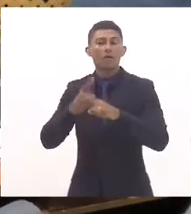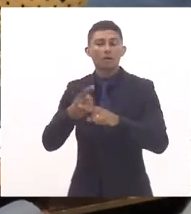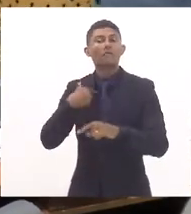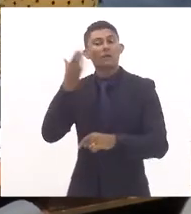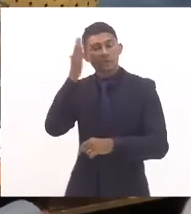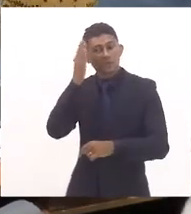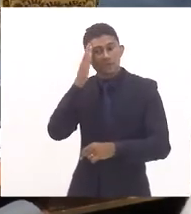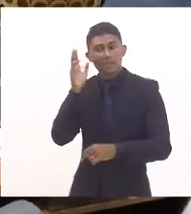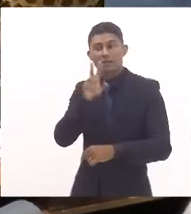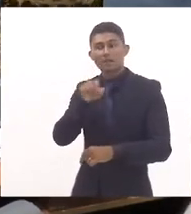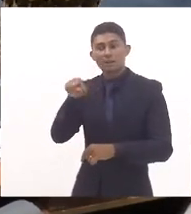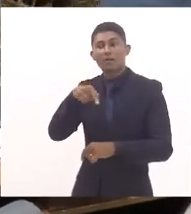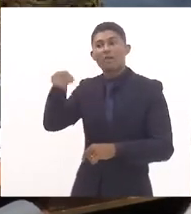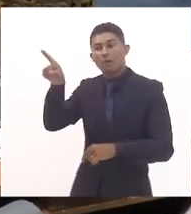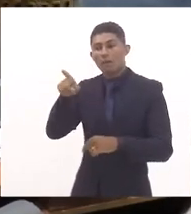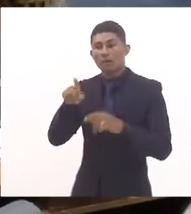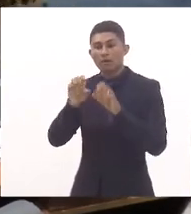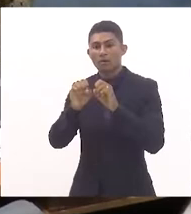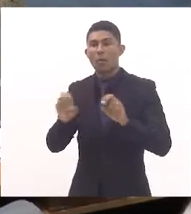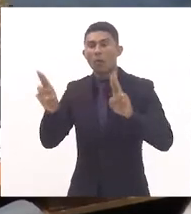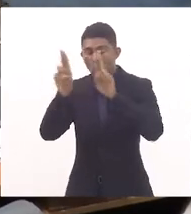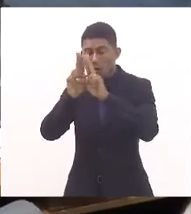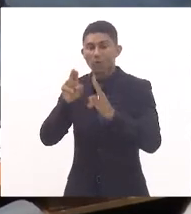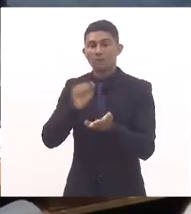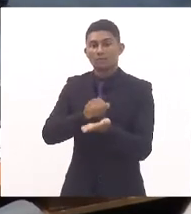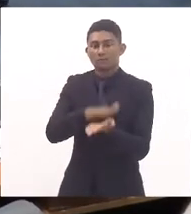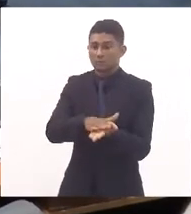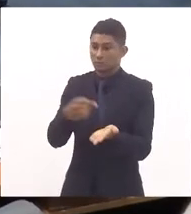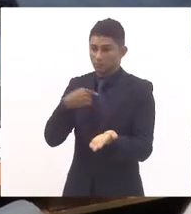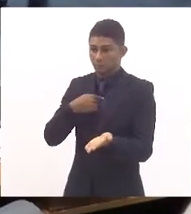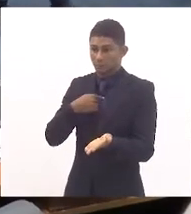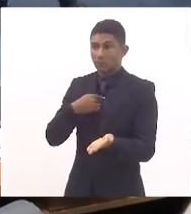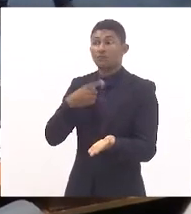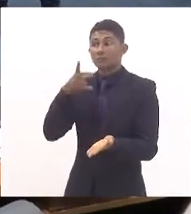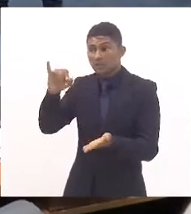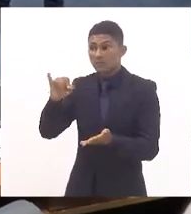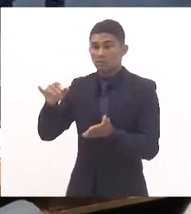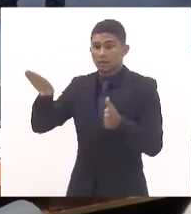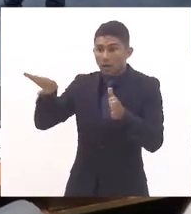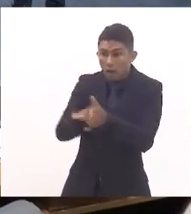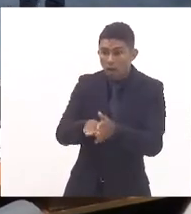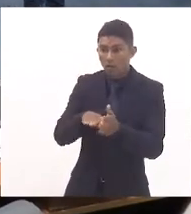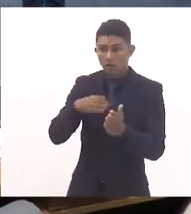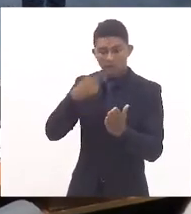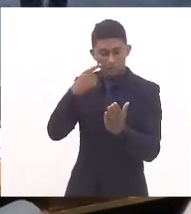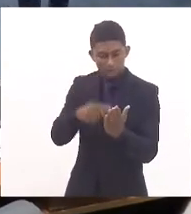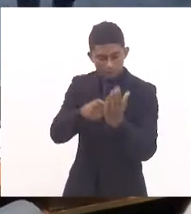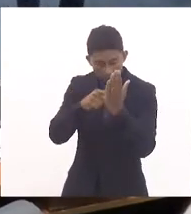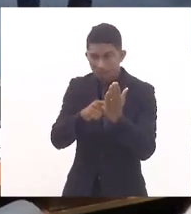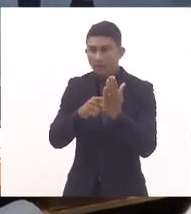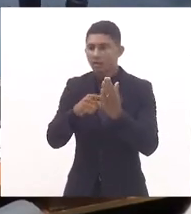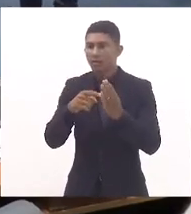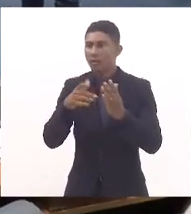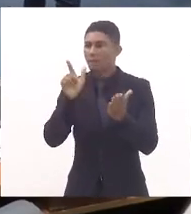fazer papagaiada. Favor, foi na ONU favor, me denunciar. Por favor. Quando chegar a denúncia, por favor, vou saber por bem, favor, vou picotar por aqui. Por favor.